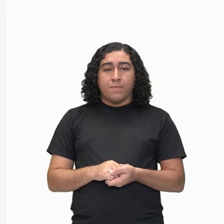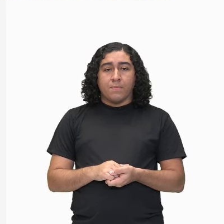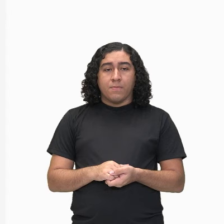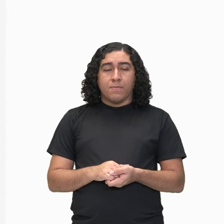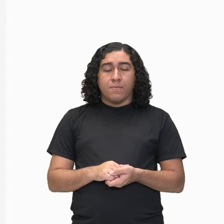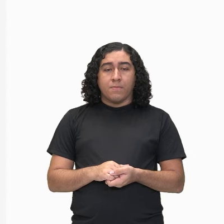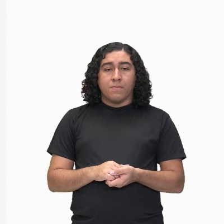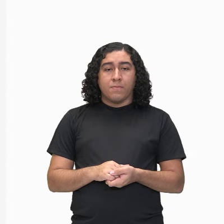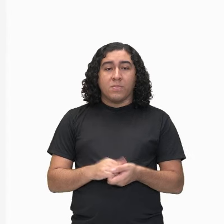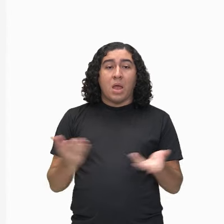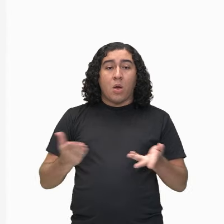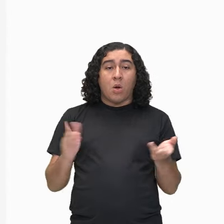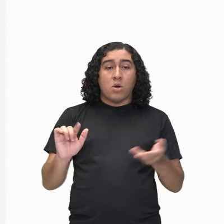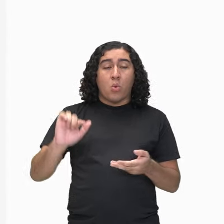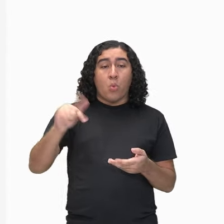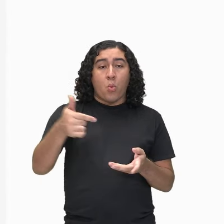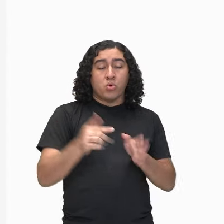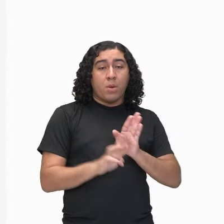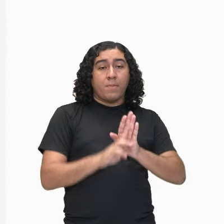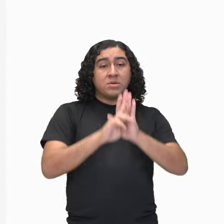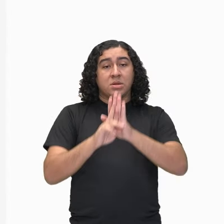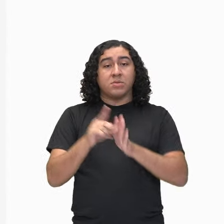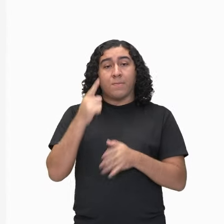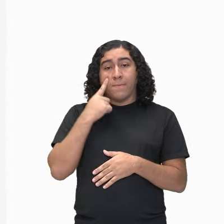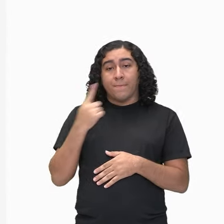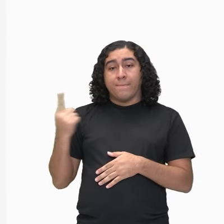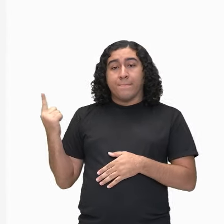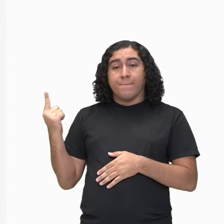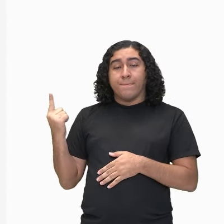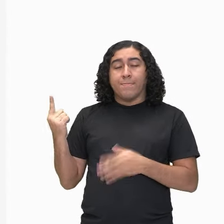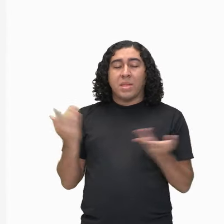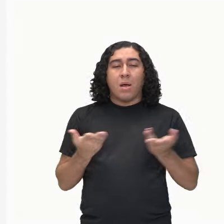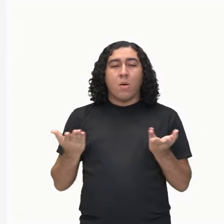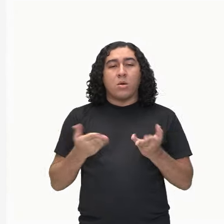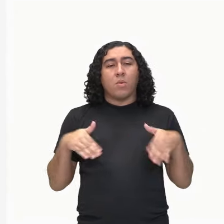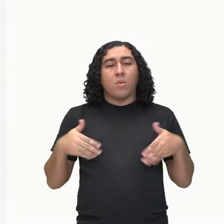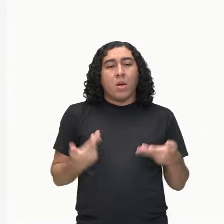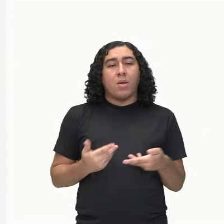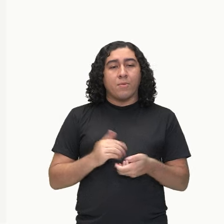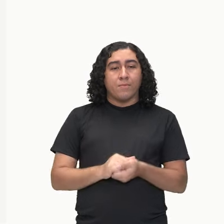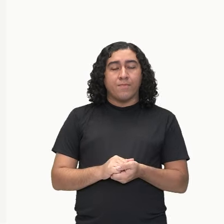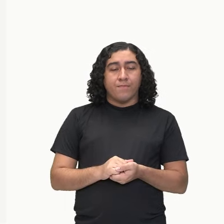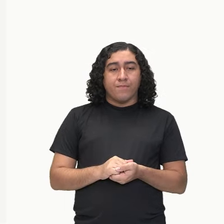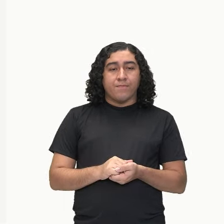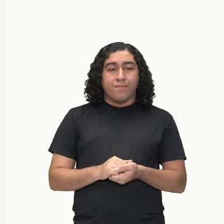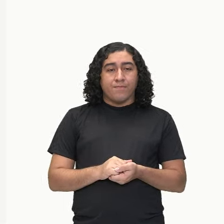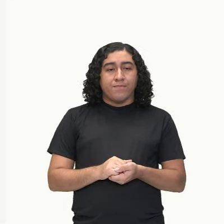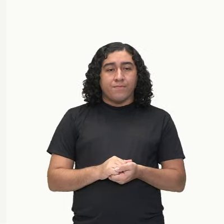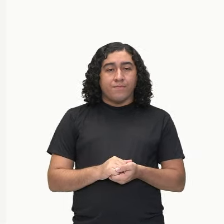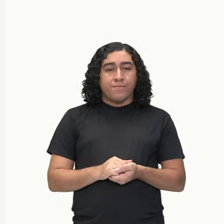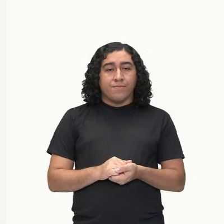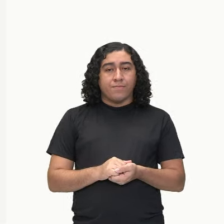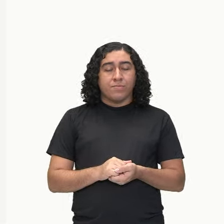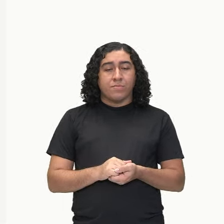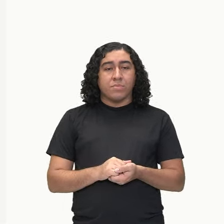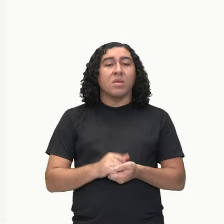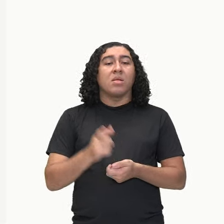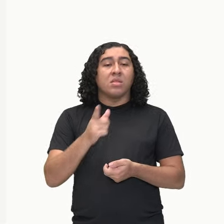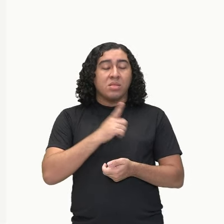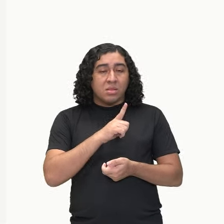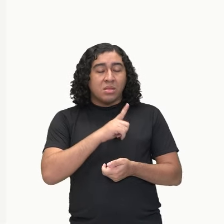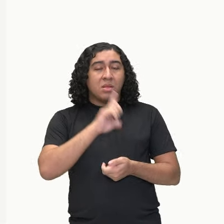outros representantes. Agora, representante gastópodes dentro dos moluscos,